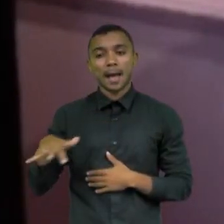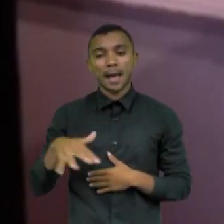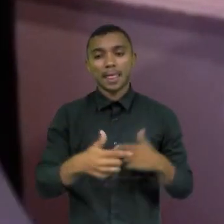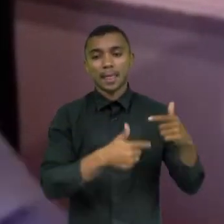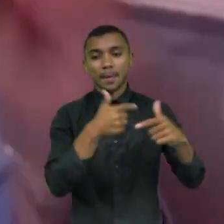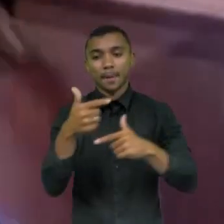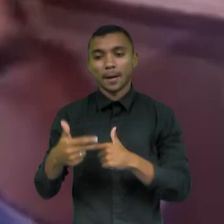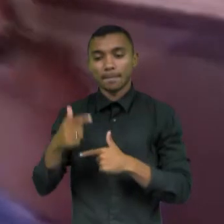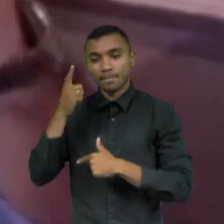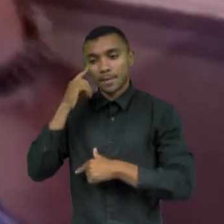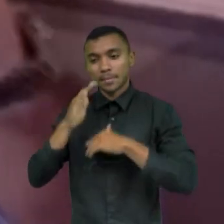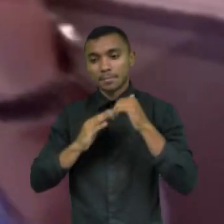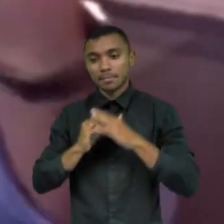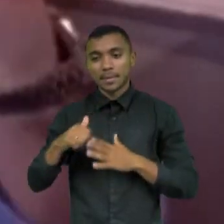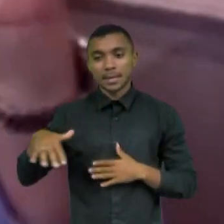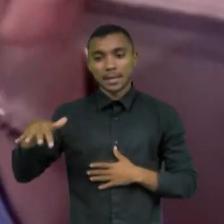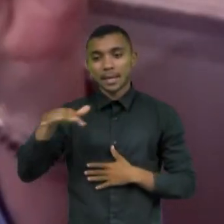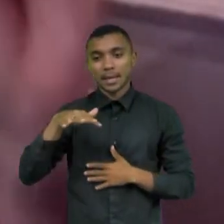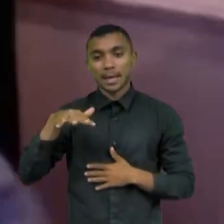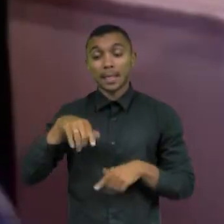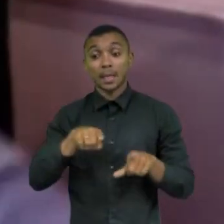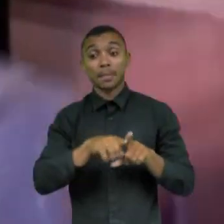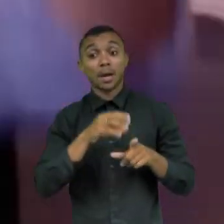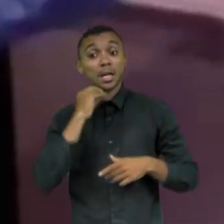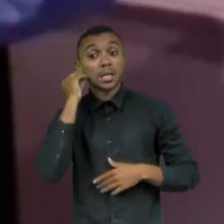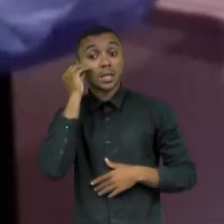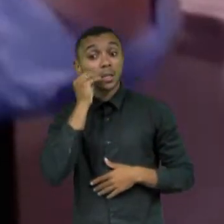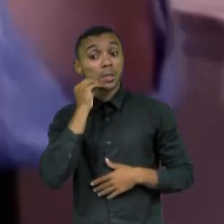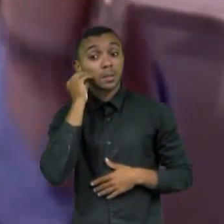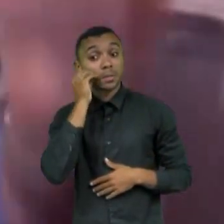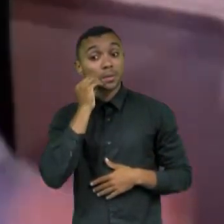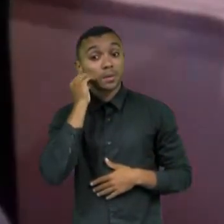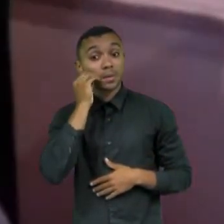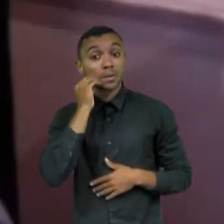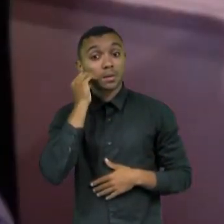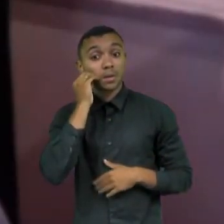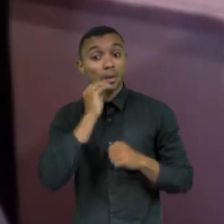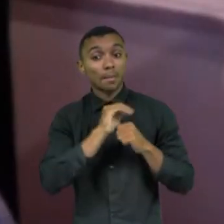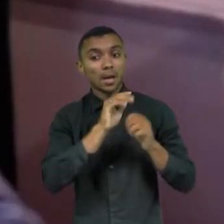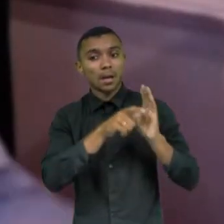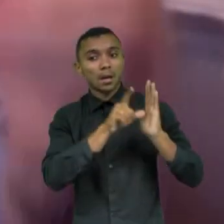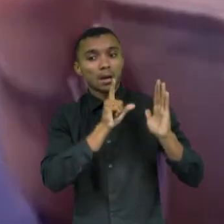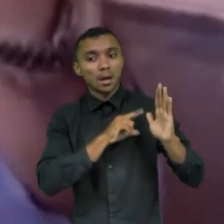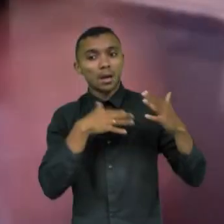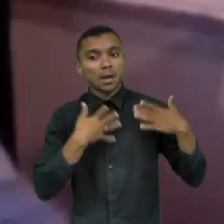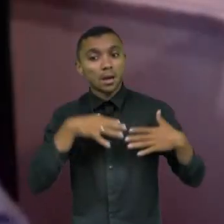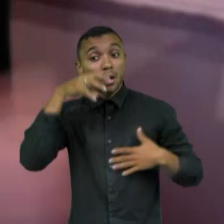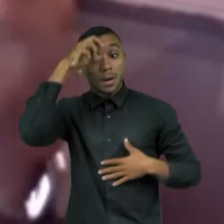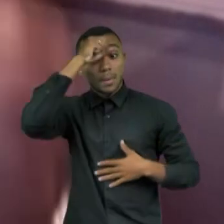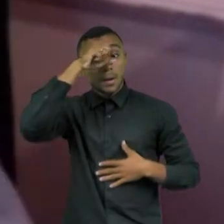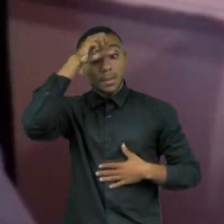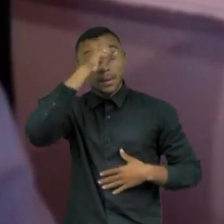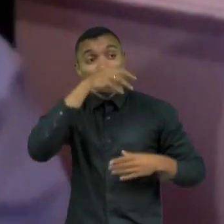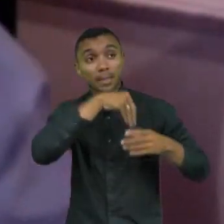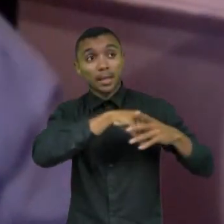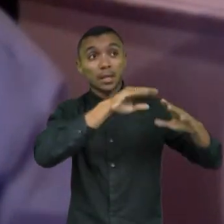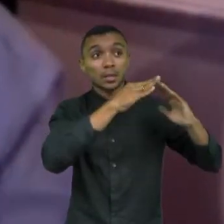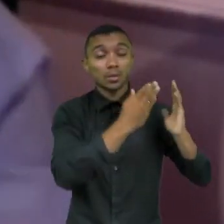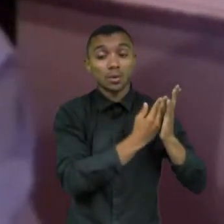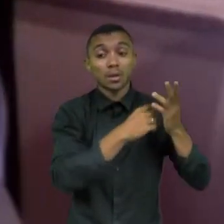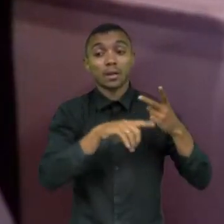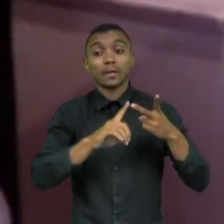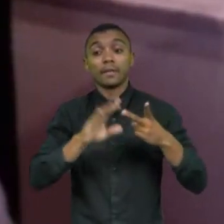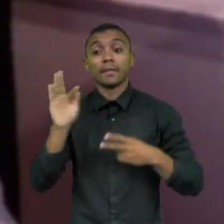do mercado e a dicotomia do conhecimento que você aprende dentro das escolas e dentro das